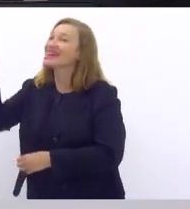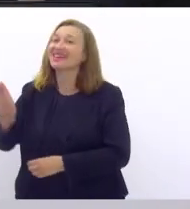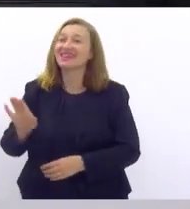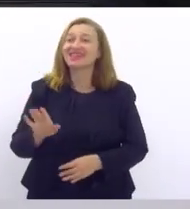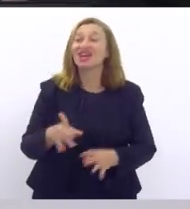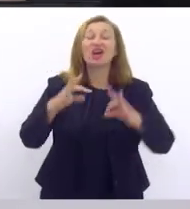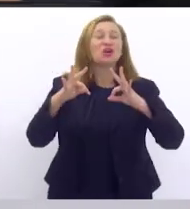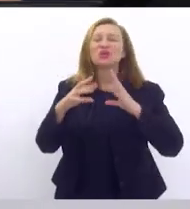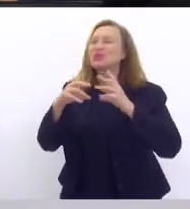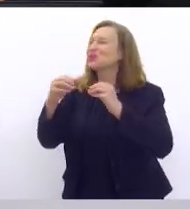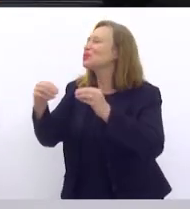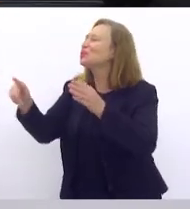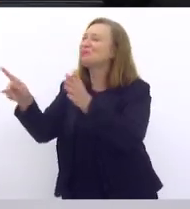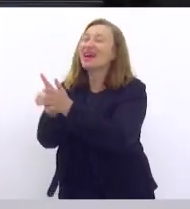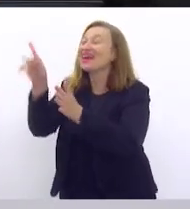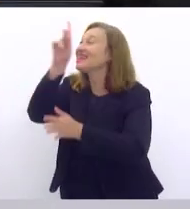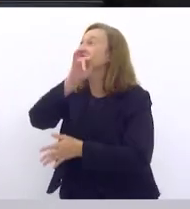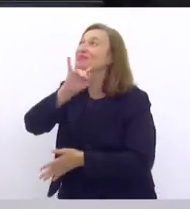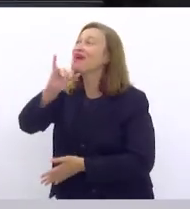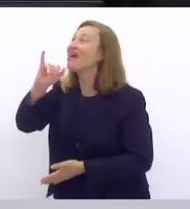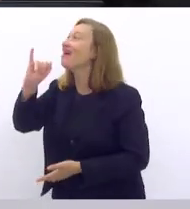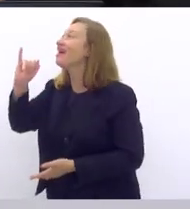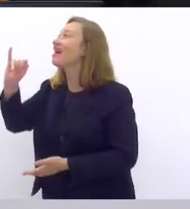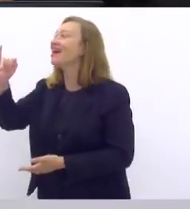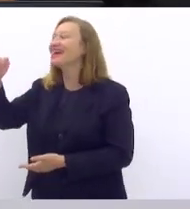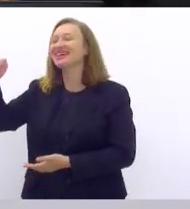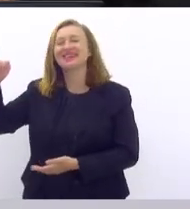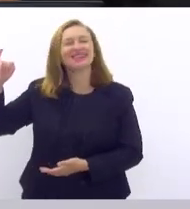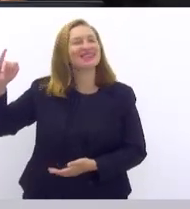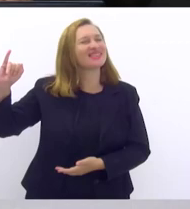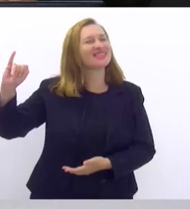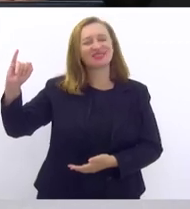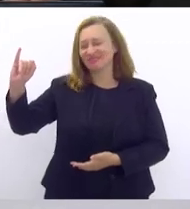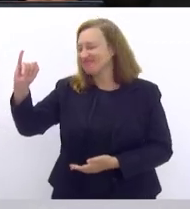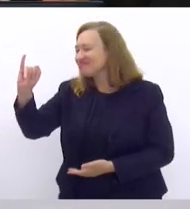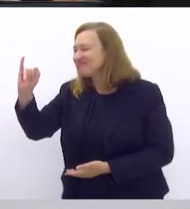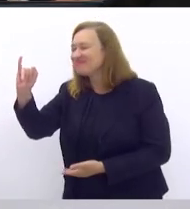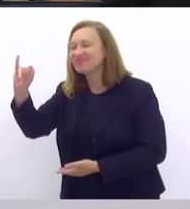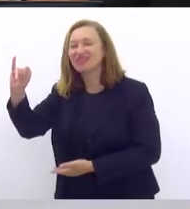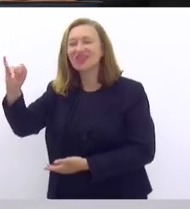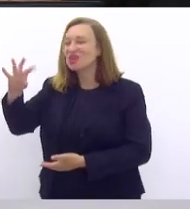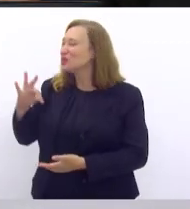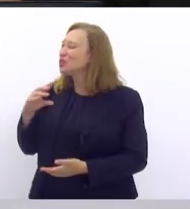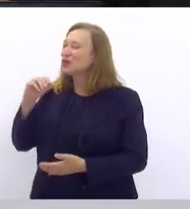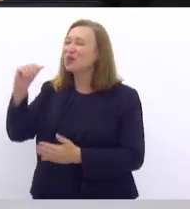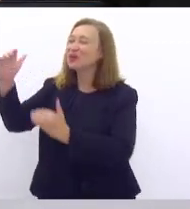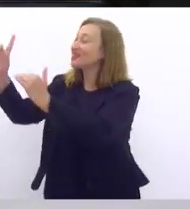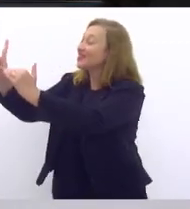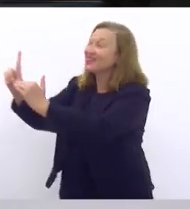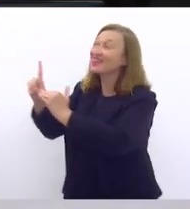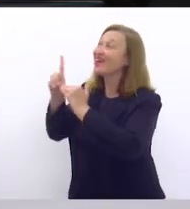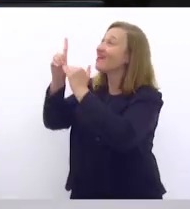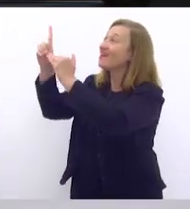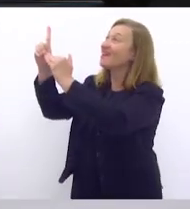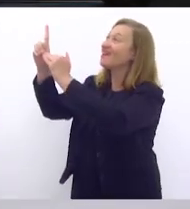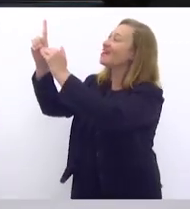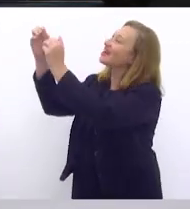Pai. Tudo é do Pai, toda honra e